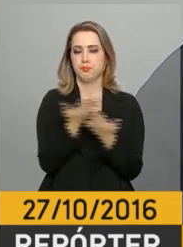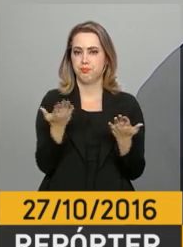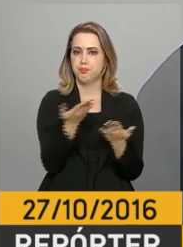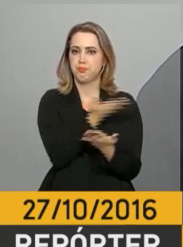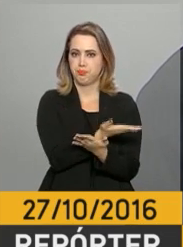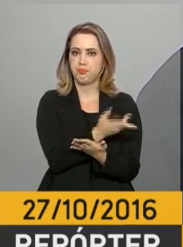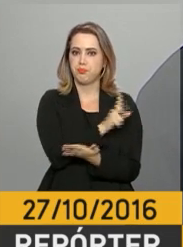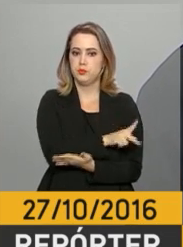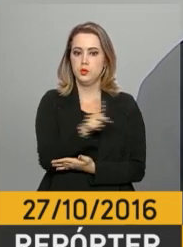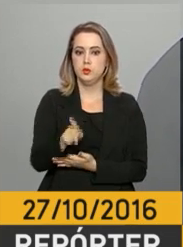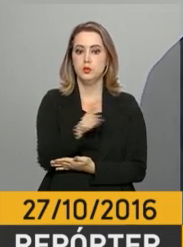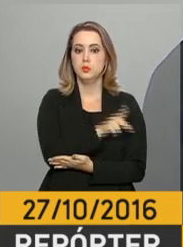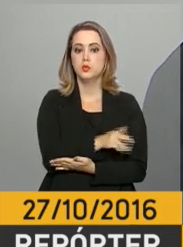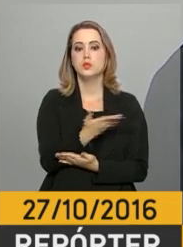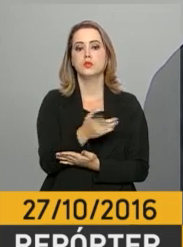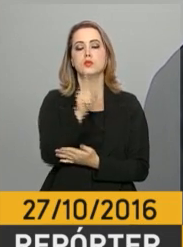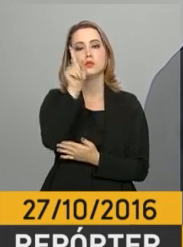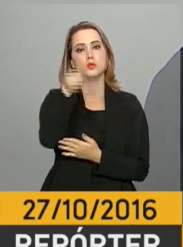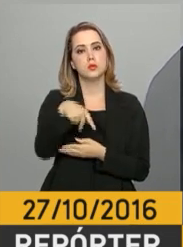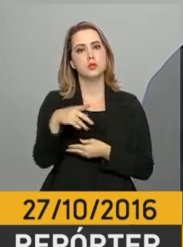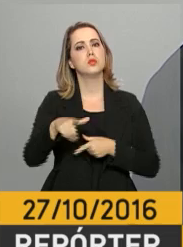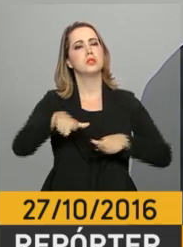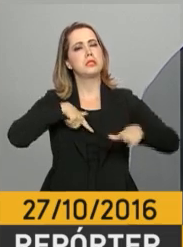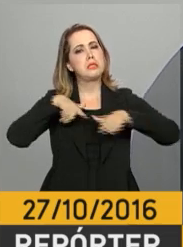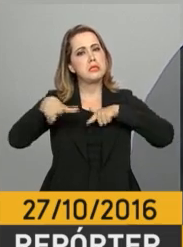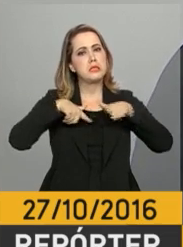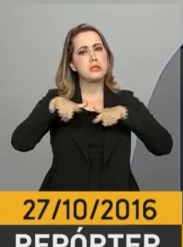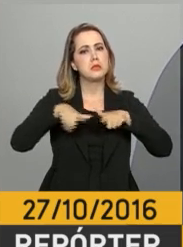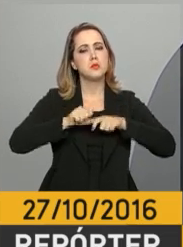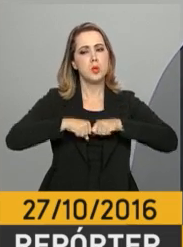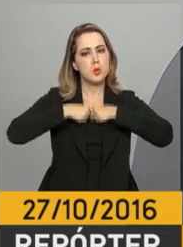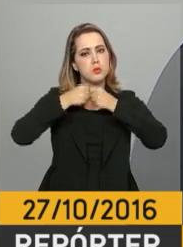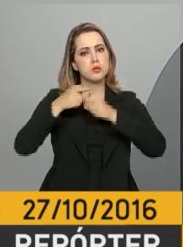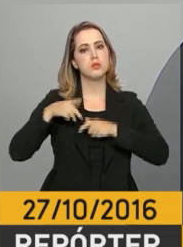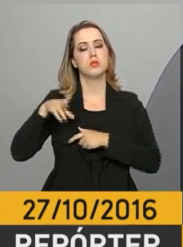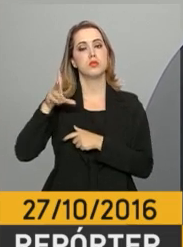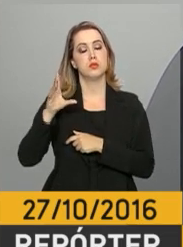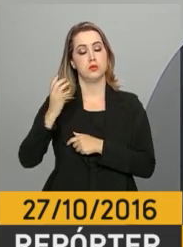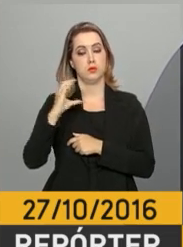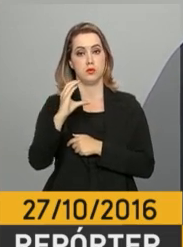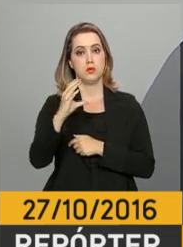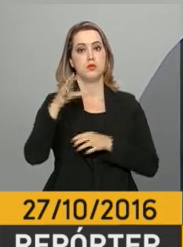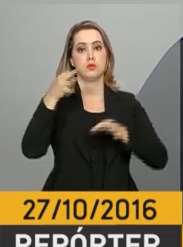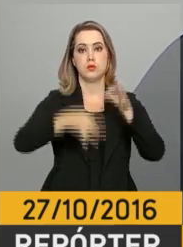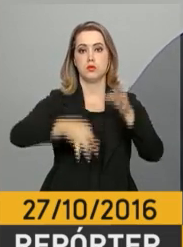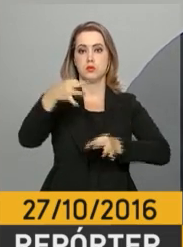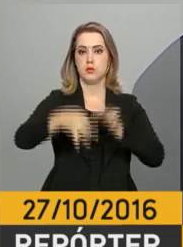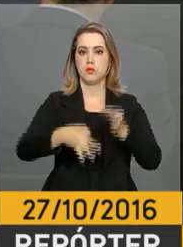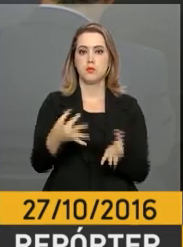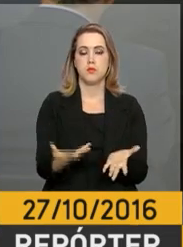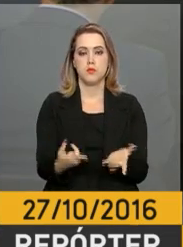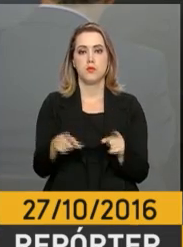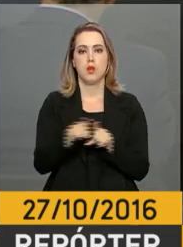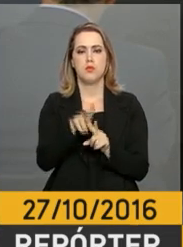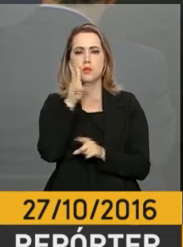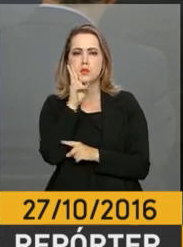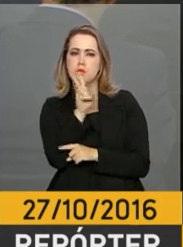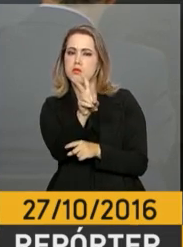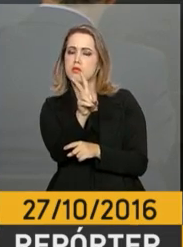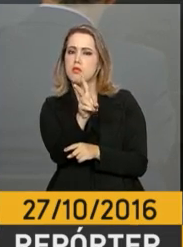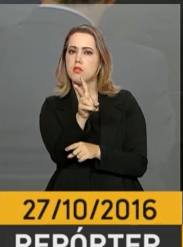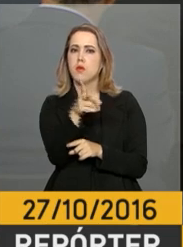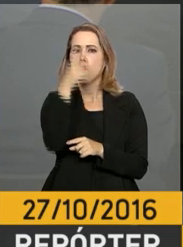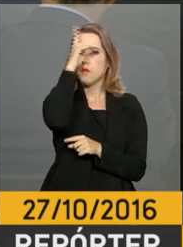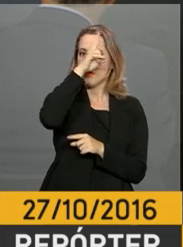pessoas dedicadas à Ciência jurídica mas pude verificar pela biografia aqui delineada